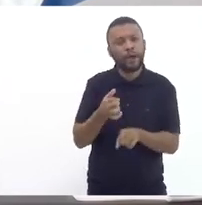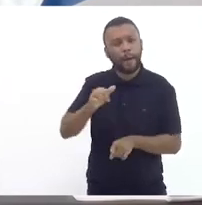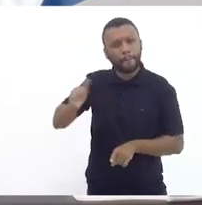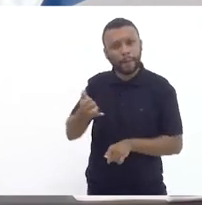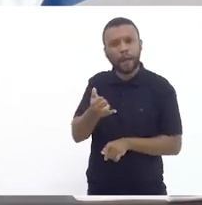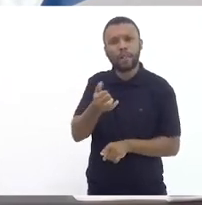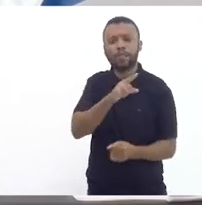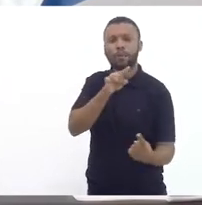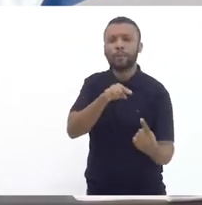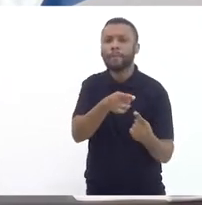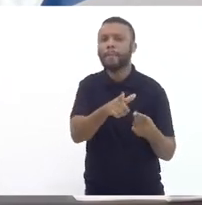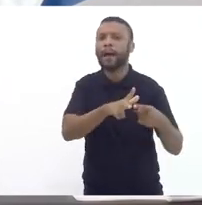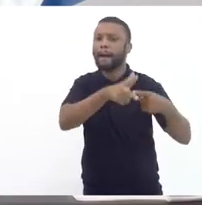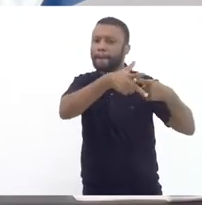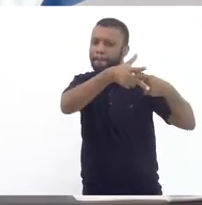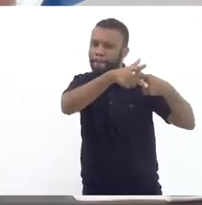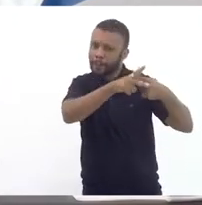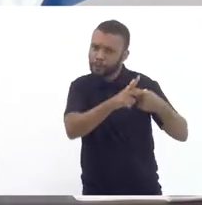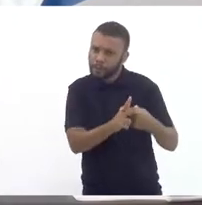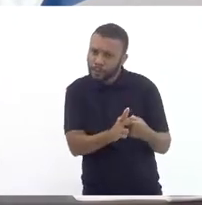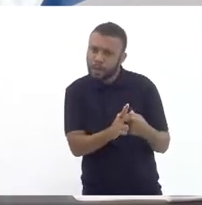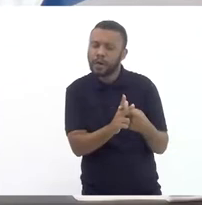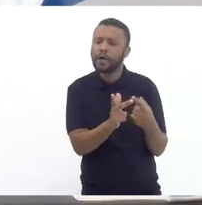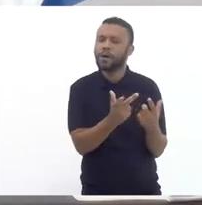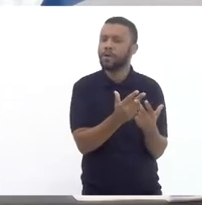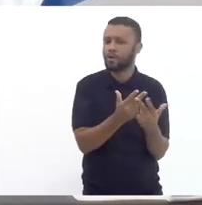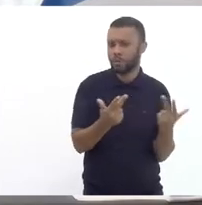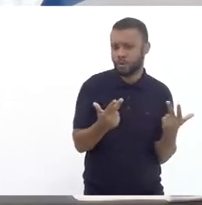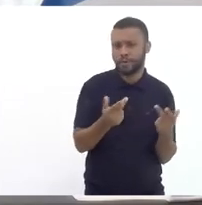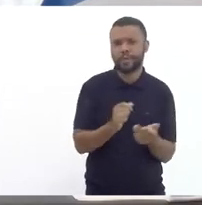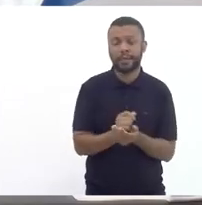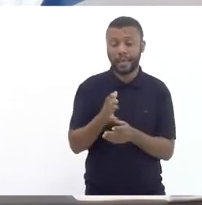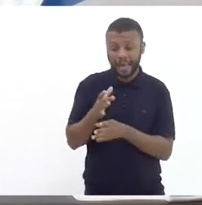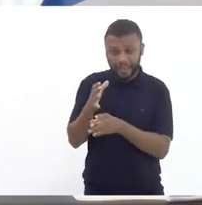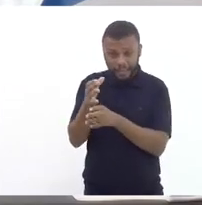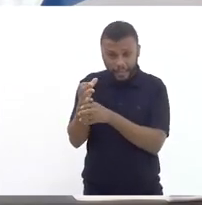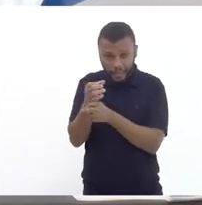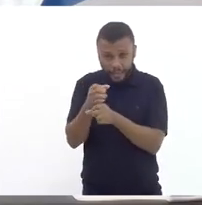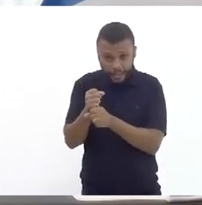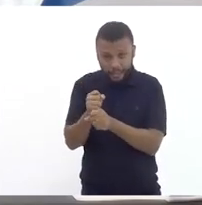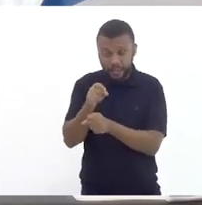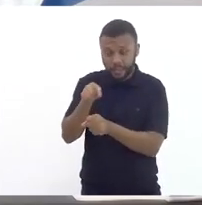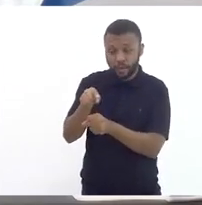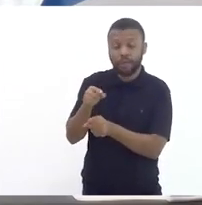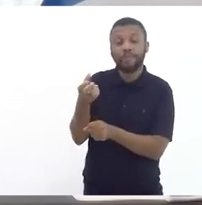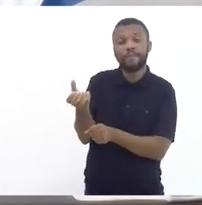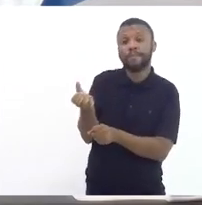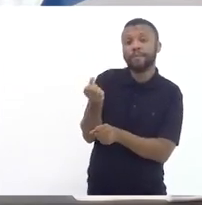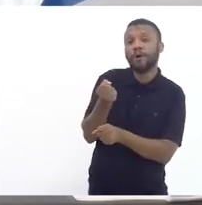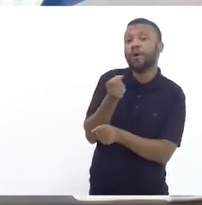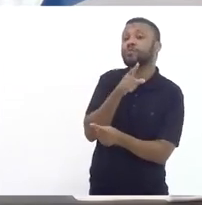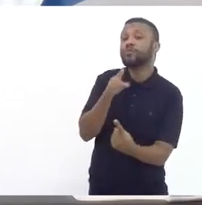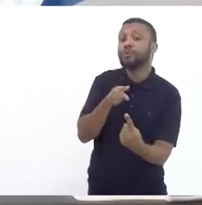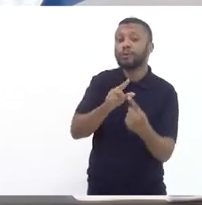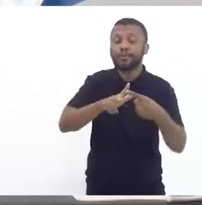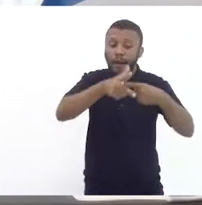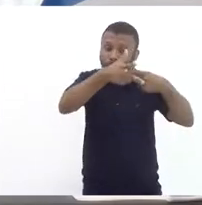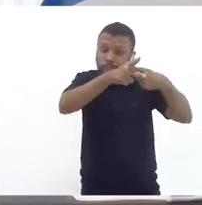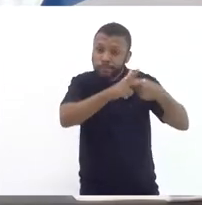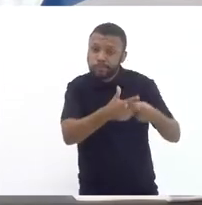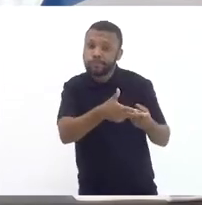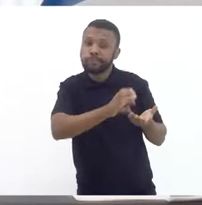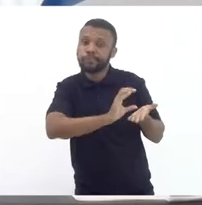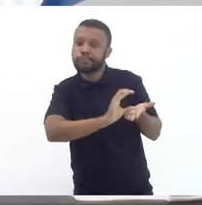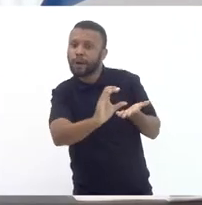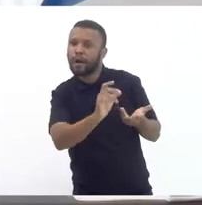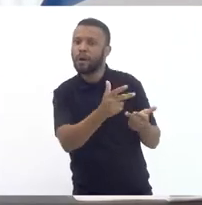para manutenção? Assim, elas são, essas receitas alternativas também são fonte para custear a manutenção? Para que são usadas